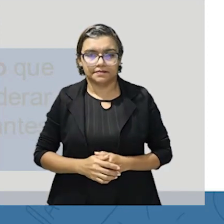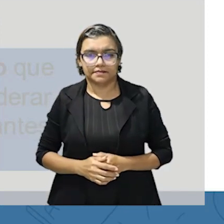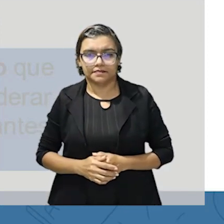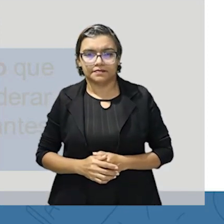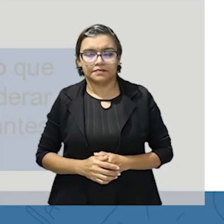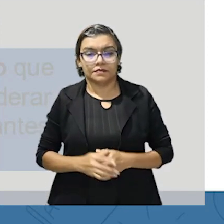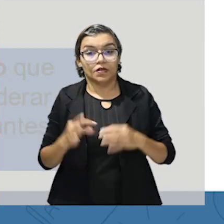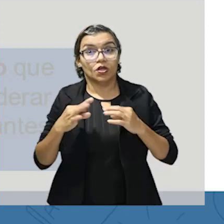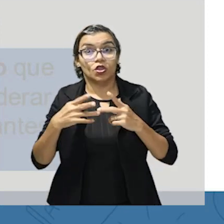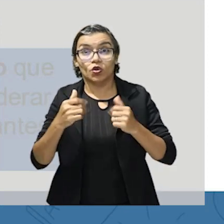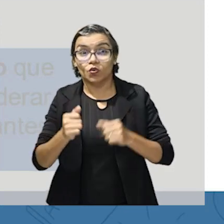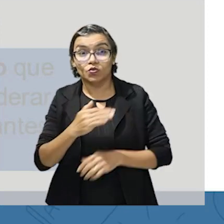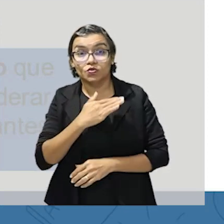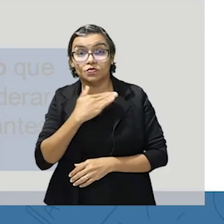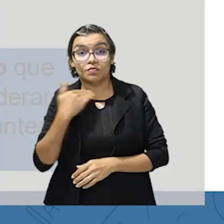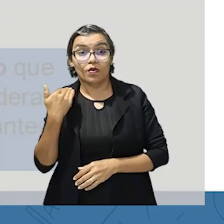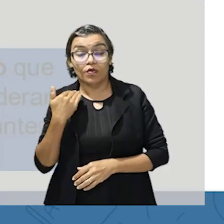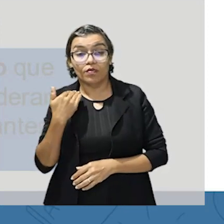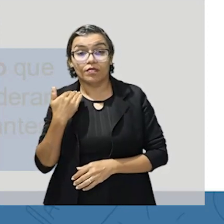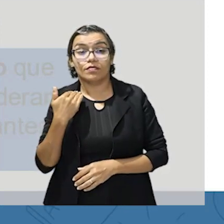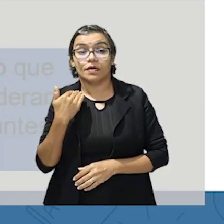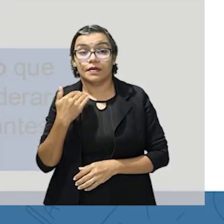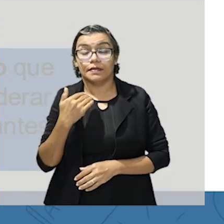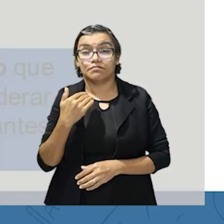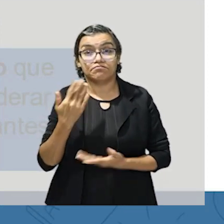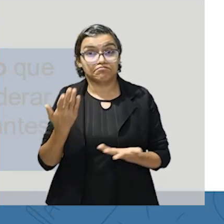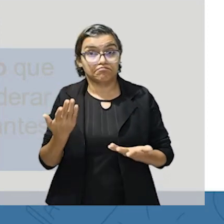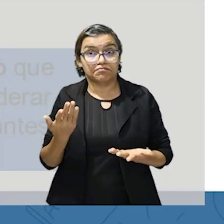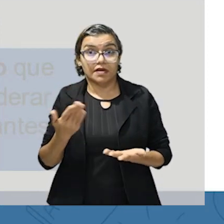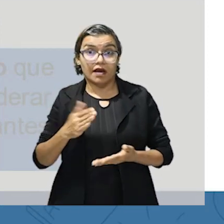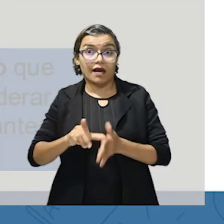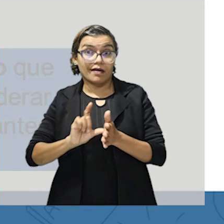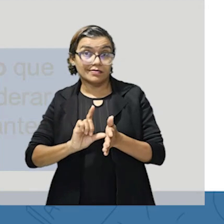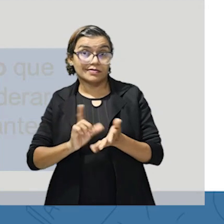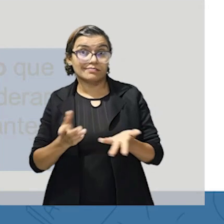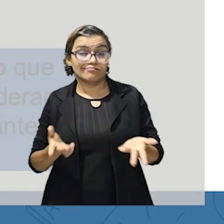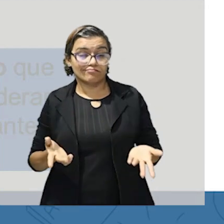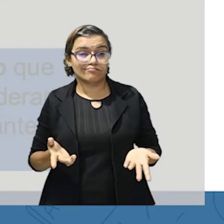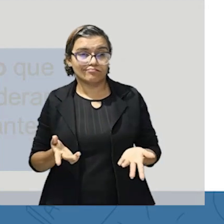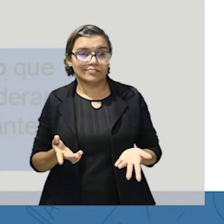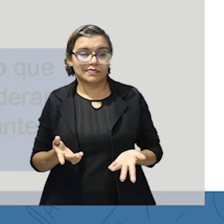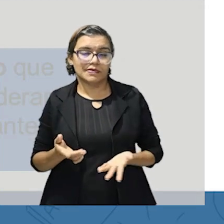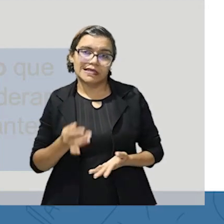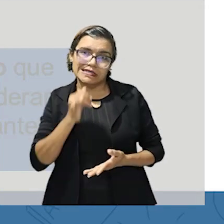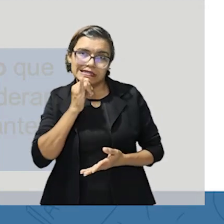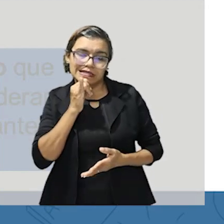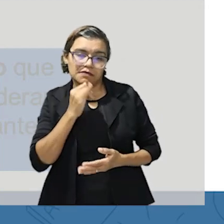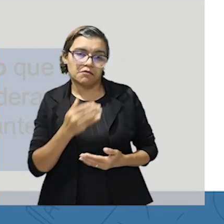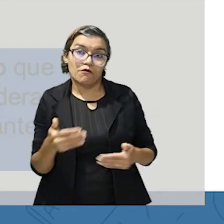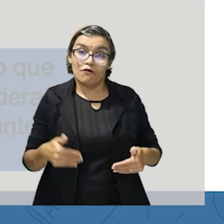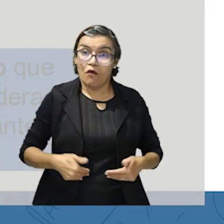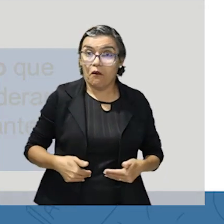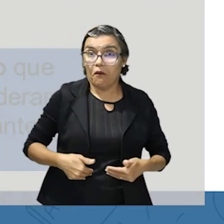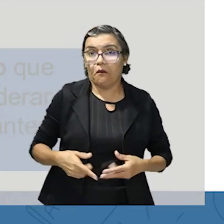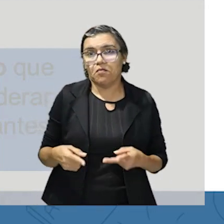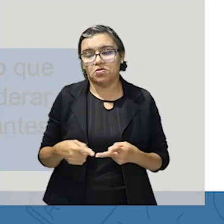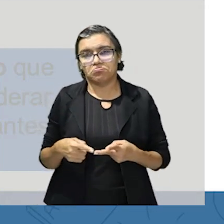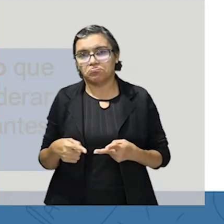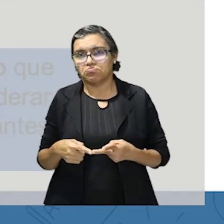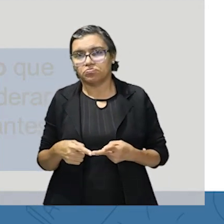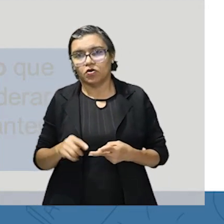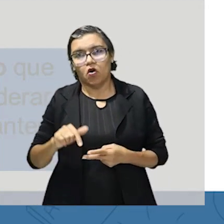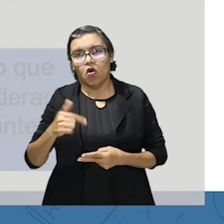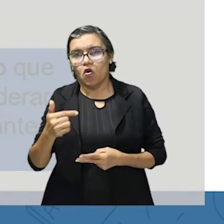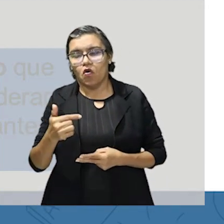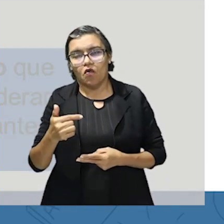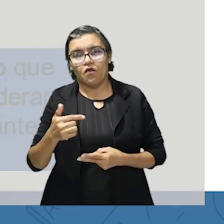todos morrem precocemente aí ele fala que é ou é de emboscada de fome morre um pouquinho a cada dia se você ler o